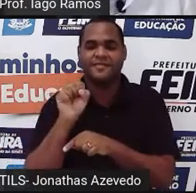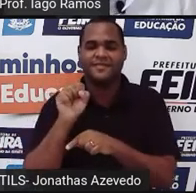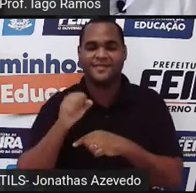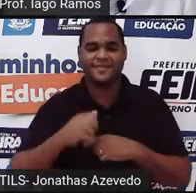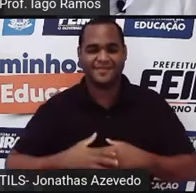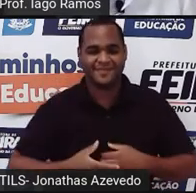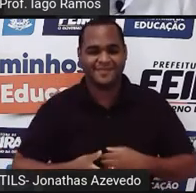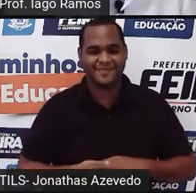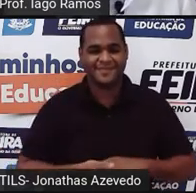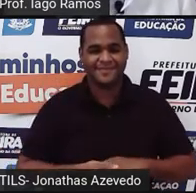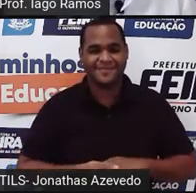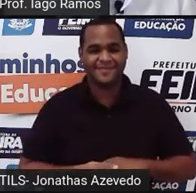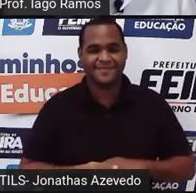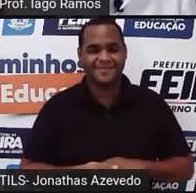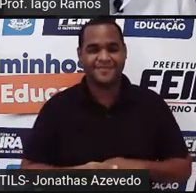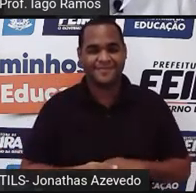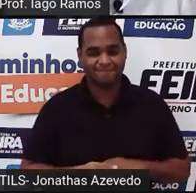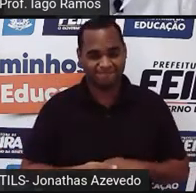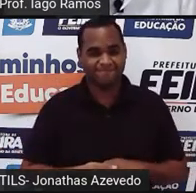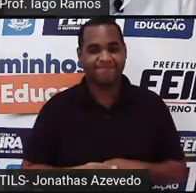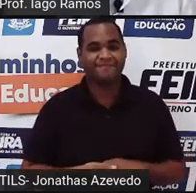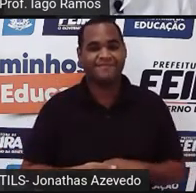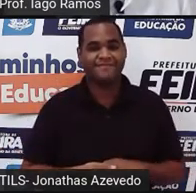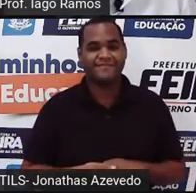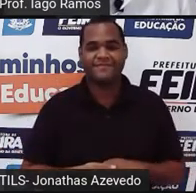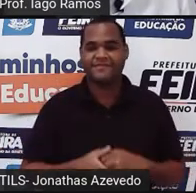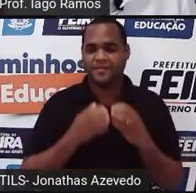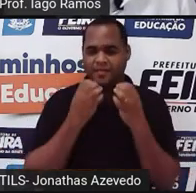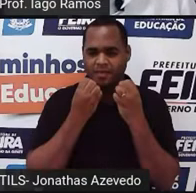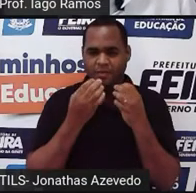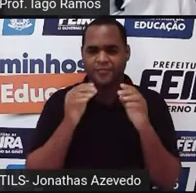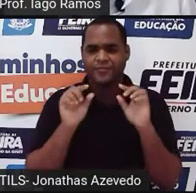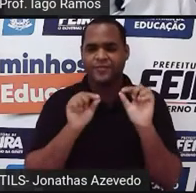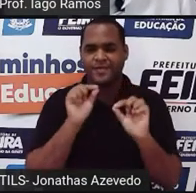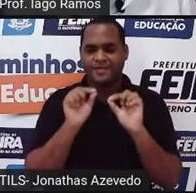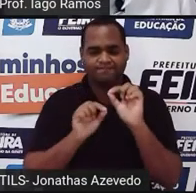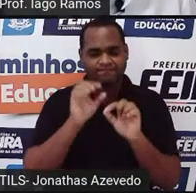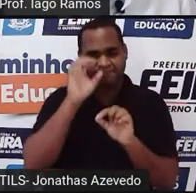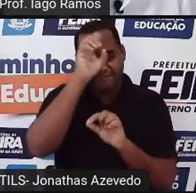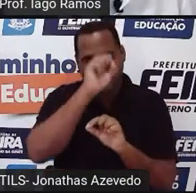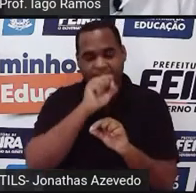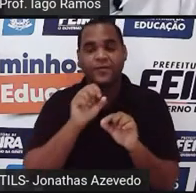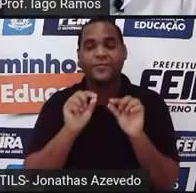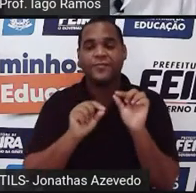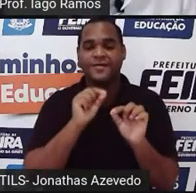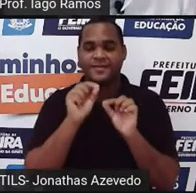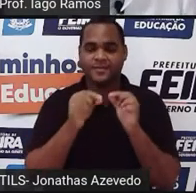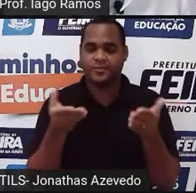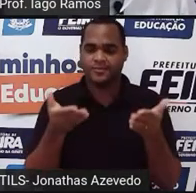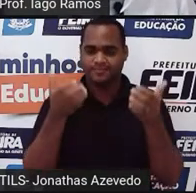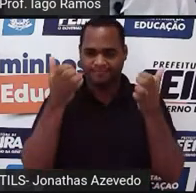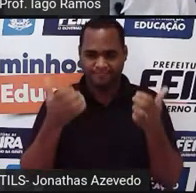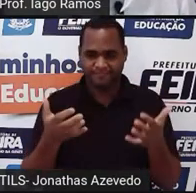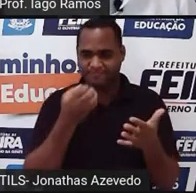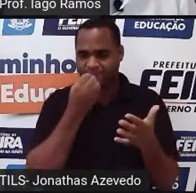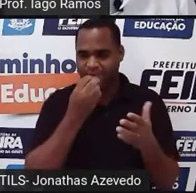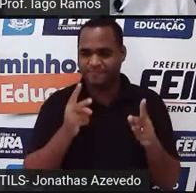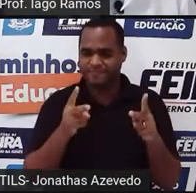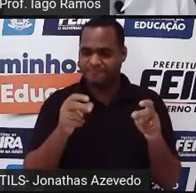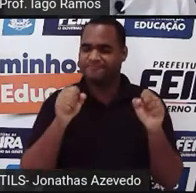da nossa terra do nosso município tá bom bom não quer que a gente tem para aprender hoje vamos